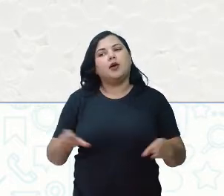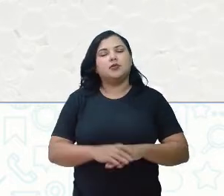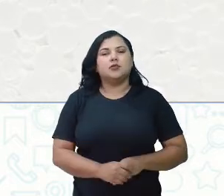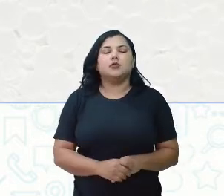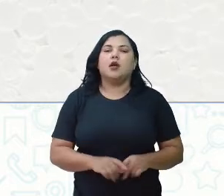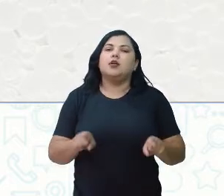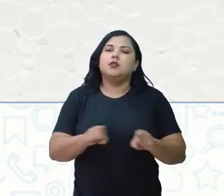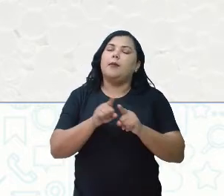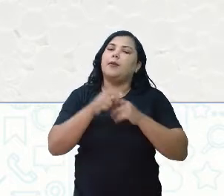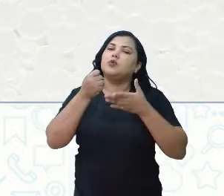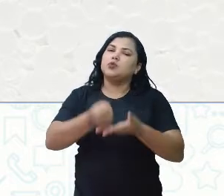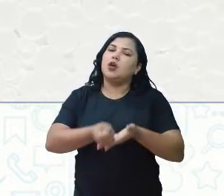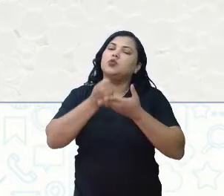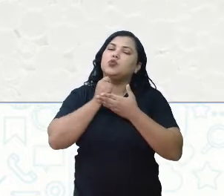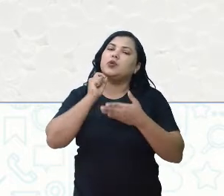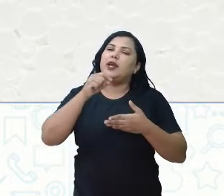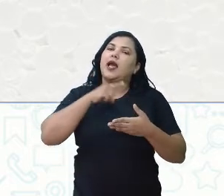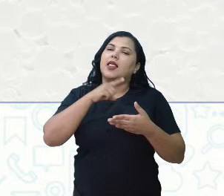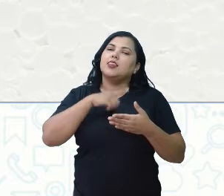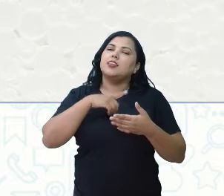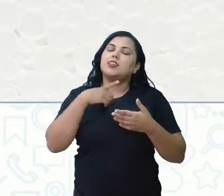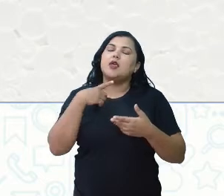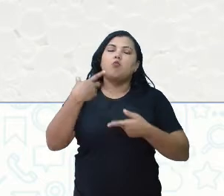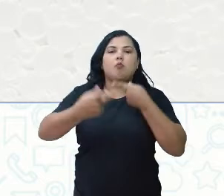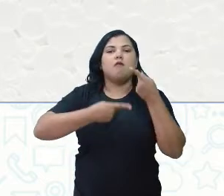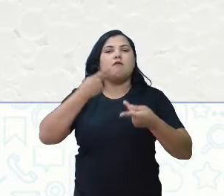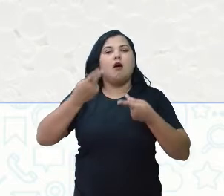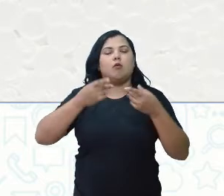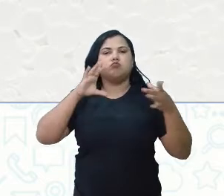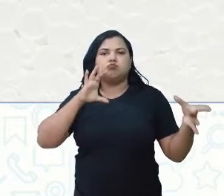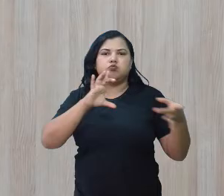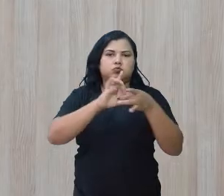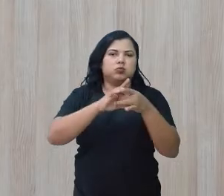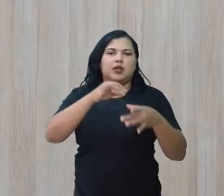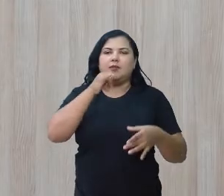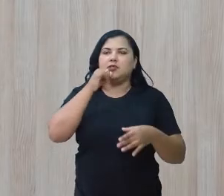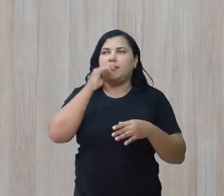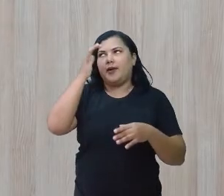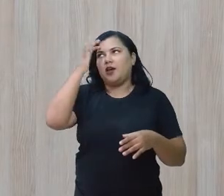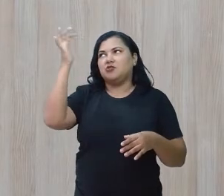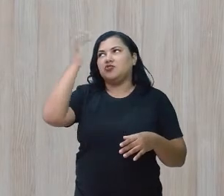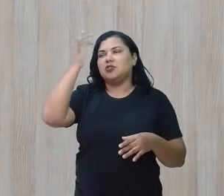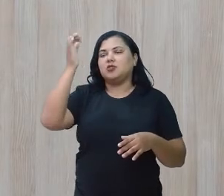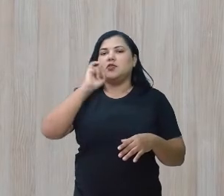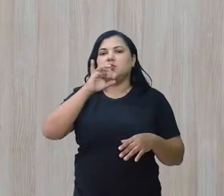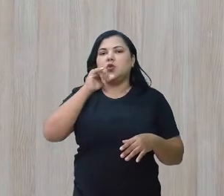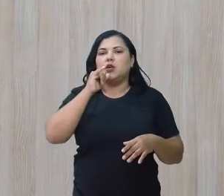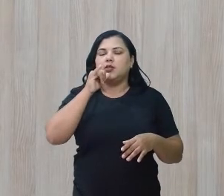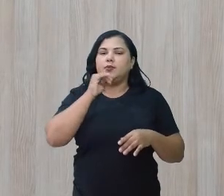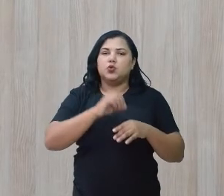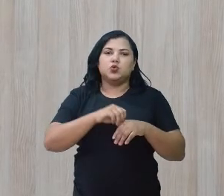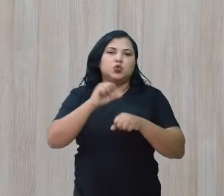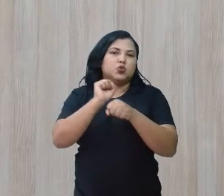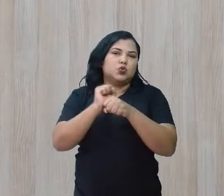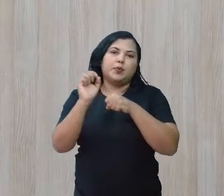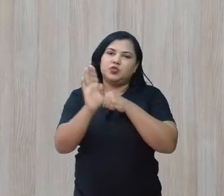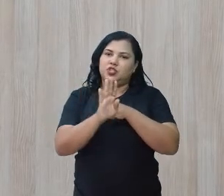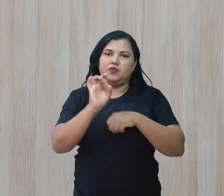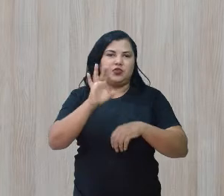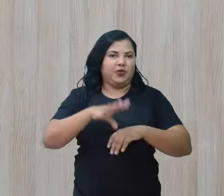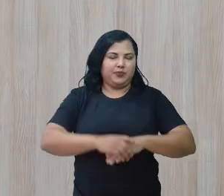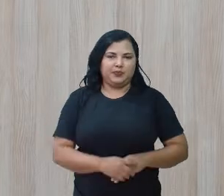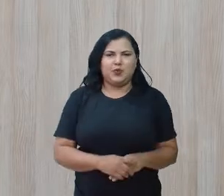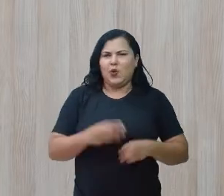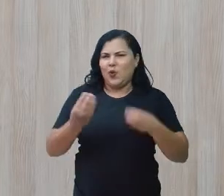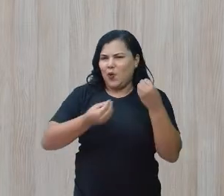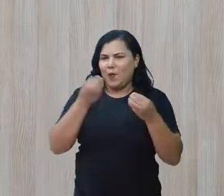também nos ajudam a ter uma fala coesa, né? Imagina se eu tivesse apenas substantivos na língua. Como